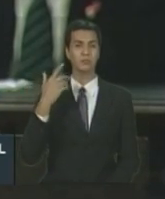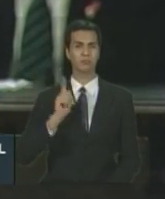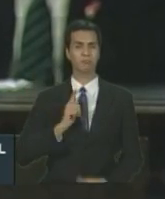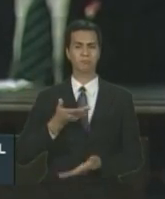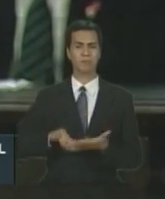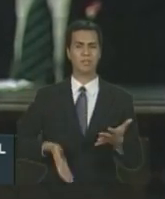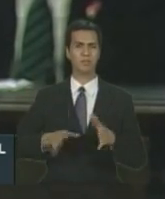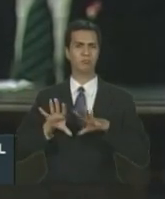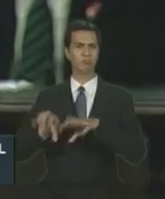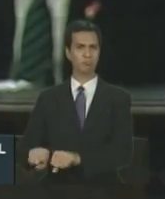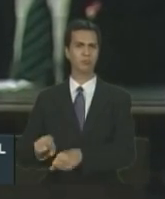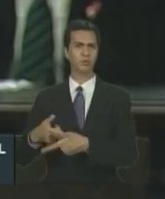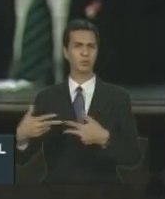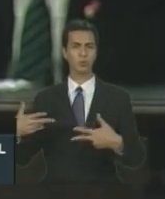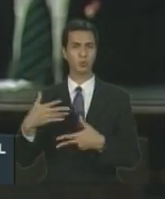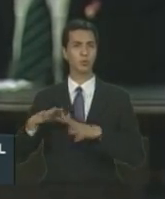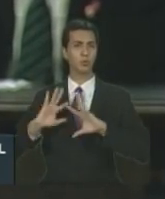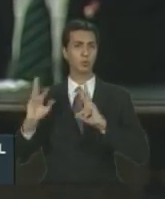a educação.